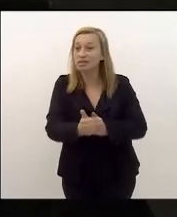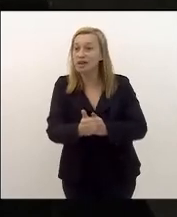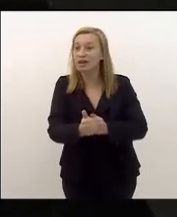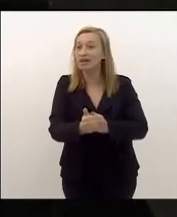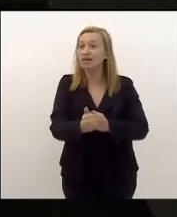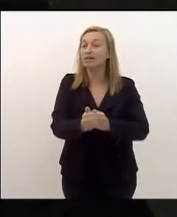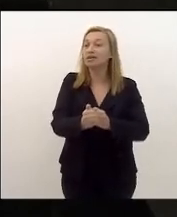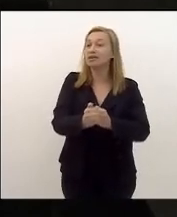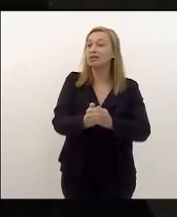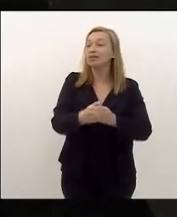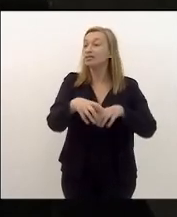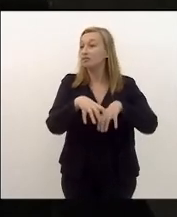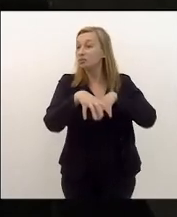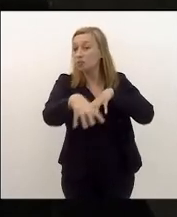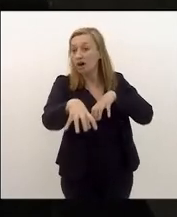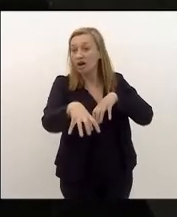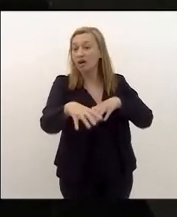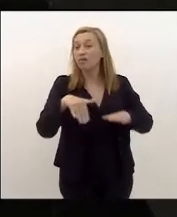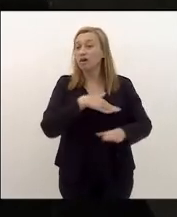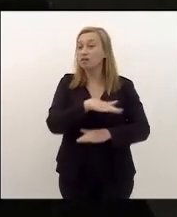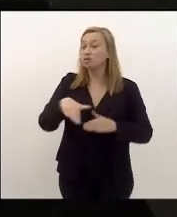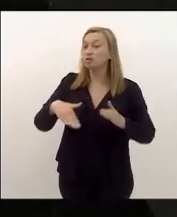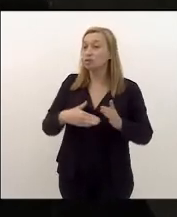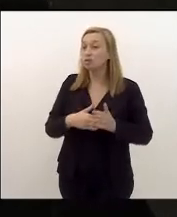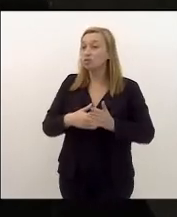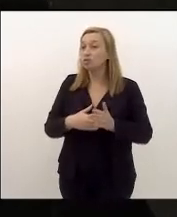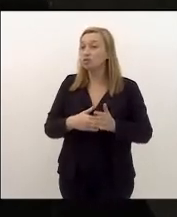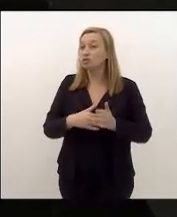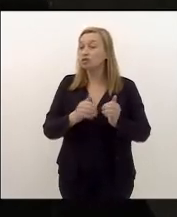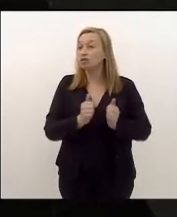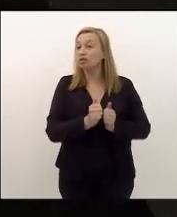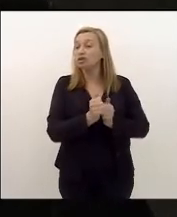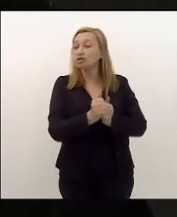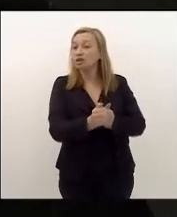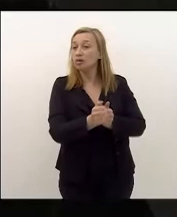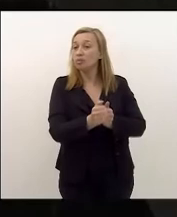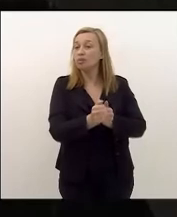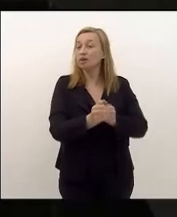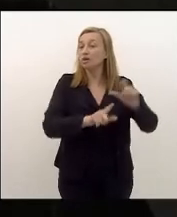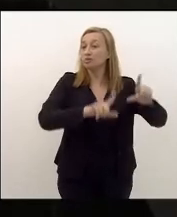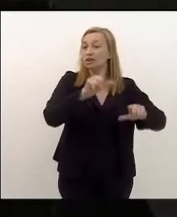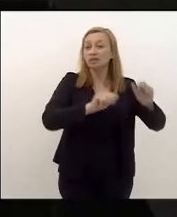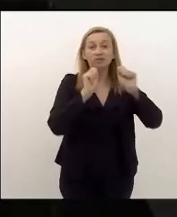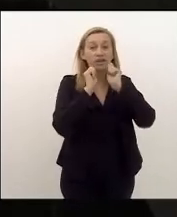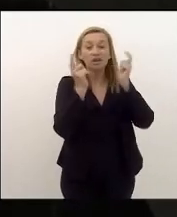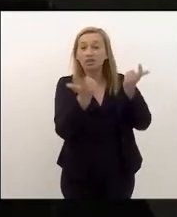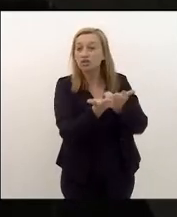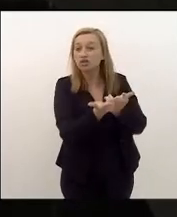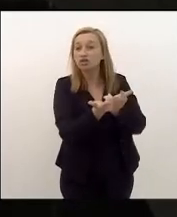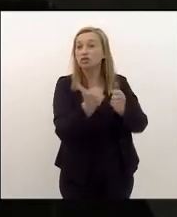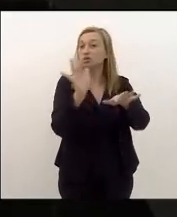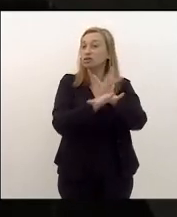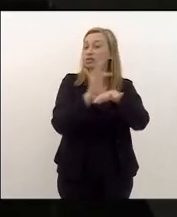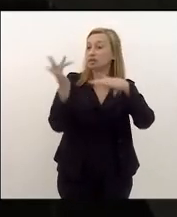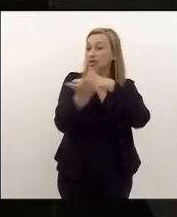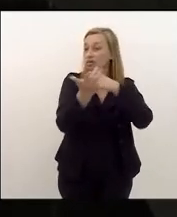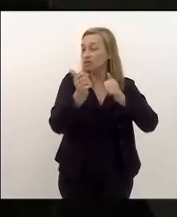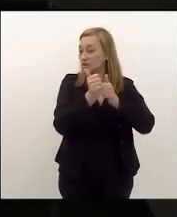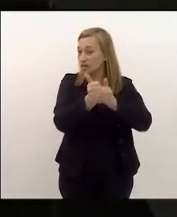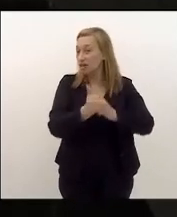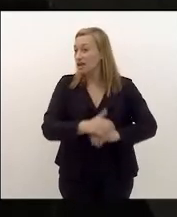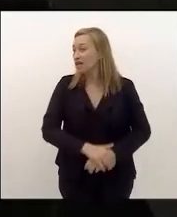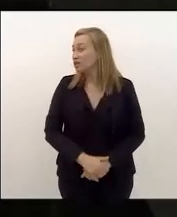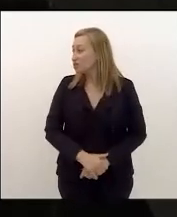virtual, cidadãs e cidadãos que nos acompanham, nos assistem pela TV Alerj, que nos seguem pelas